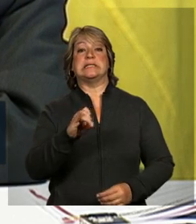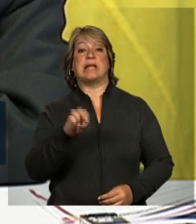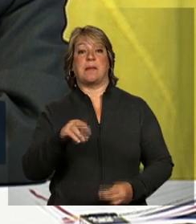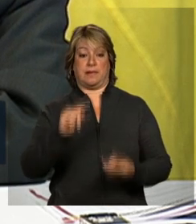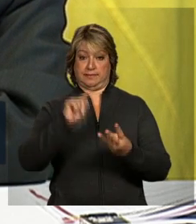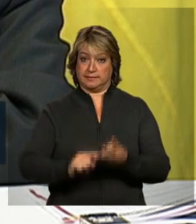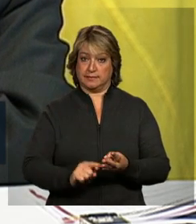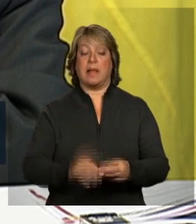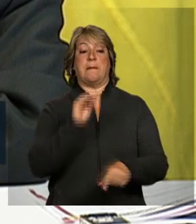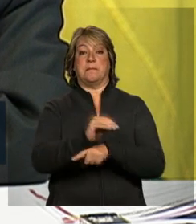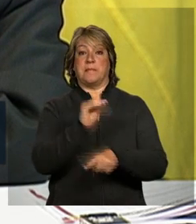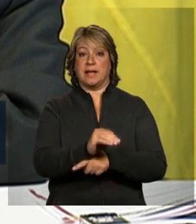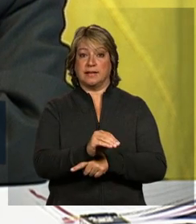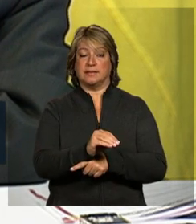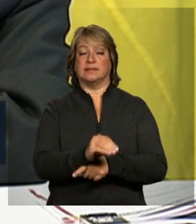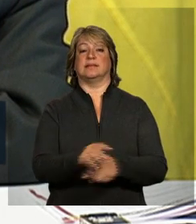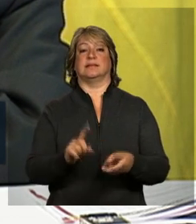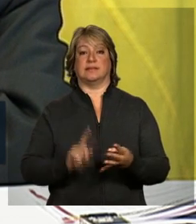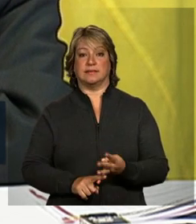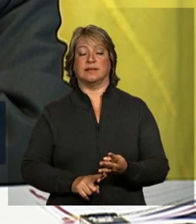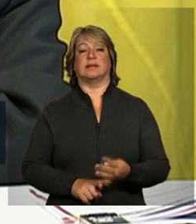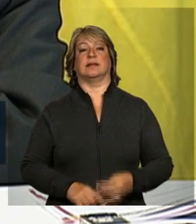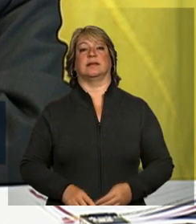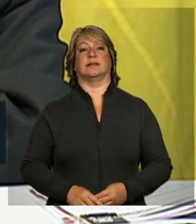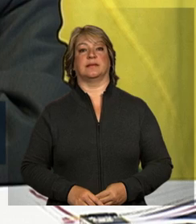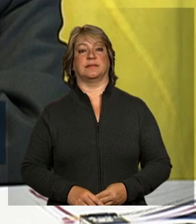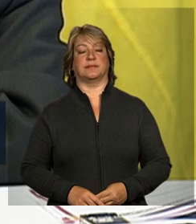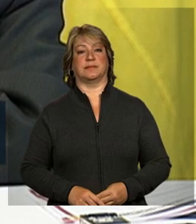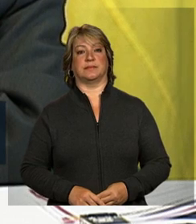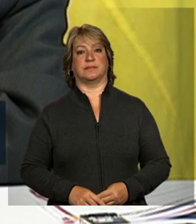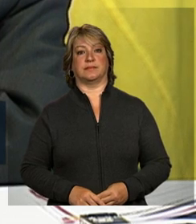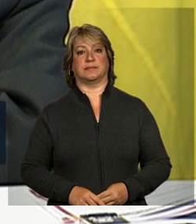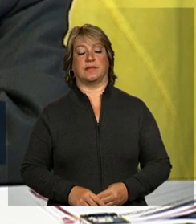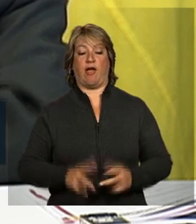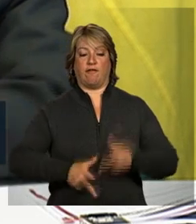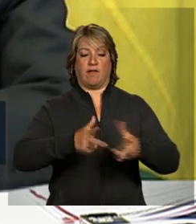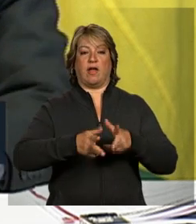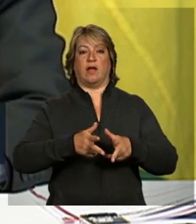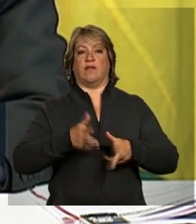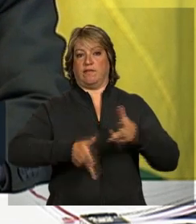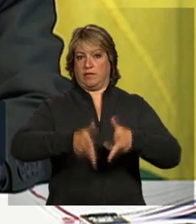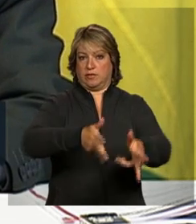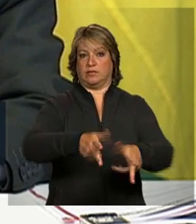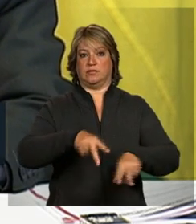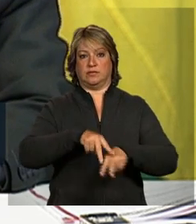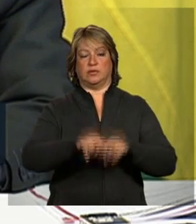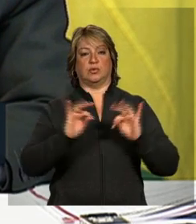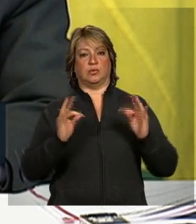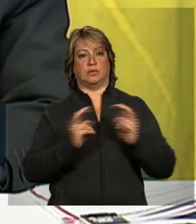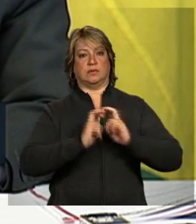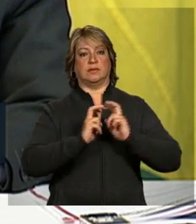sistemas manter né Eh as ferrovias